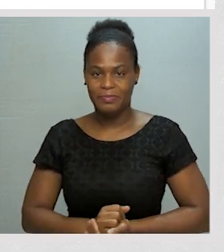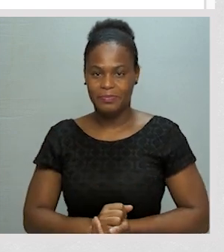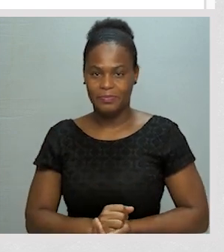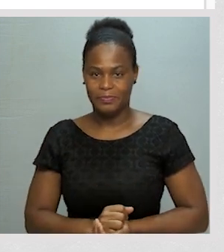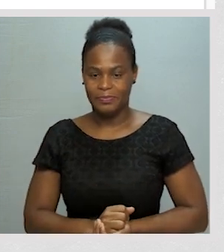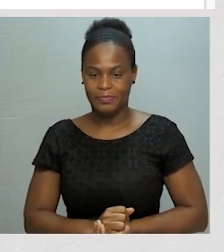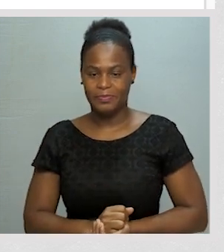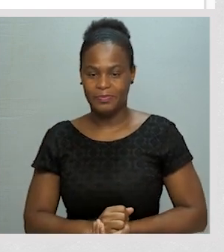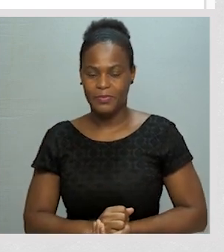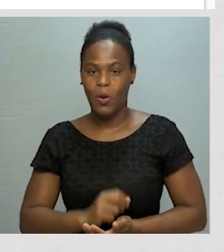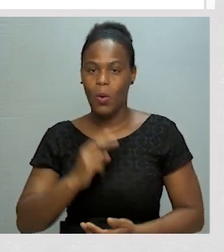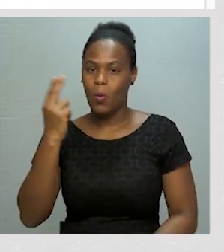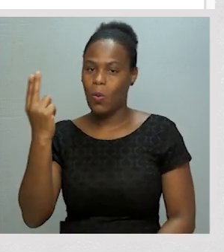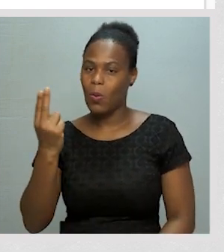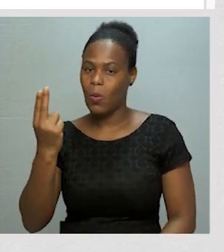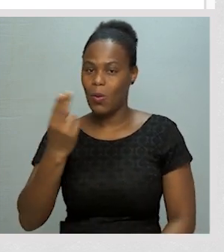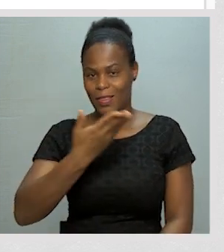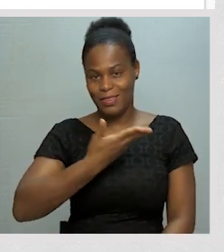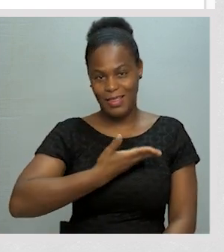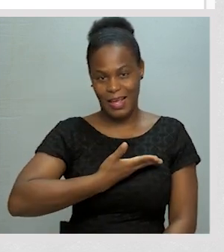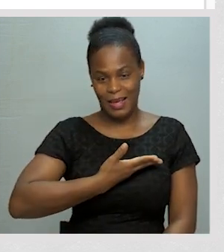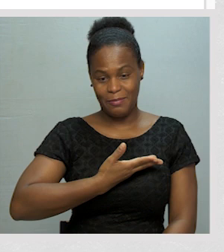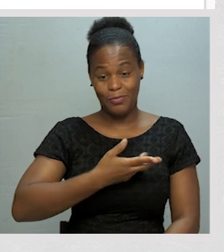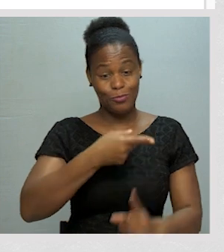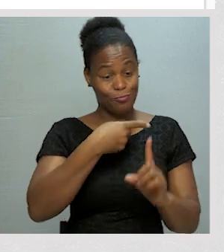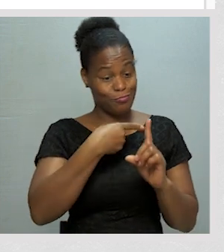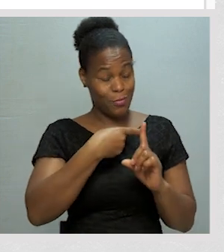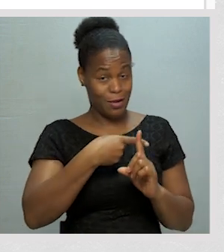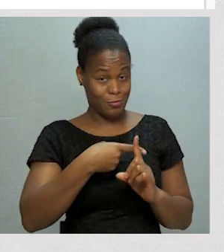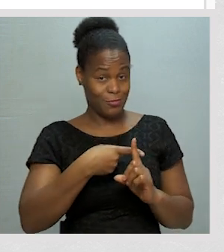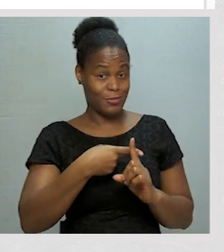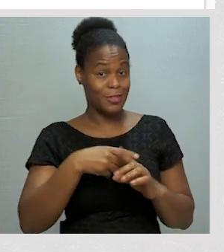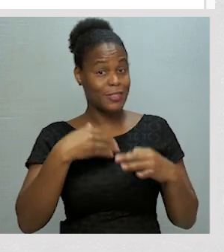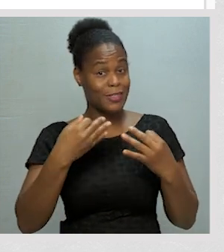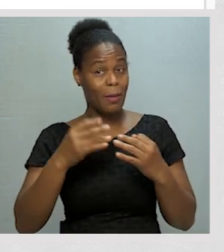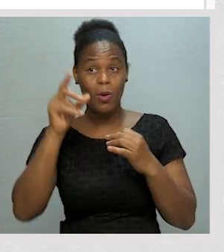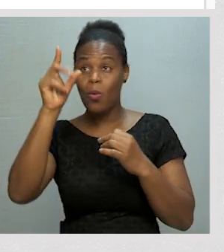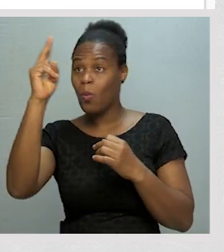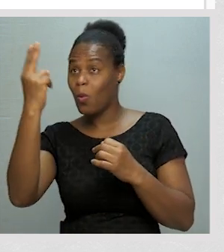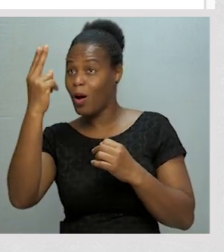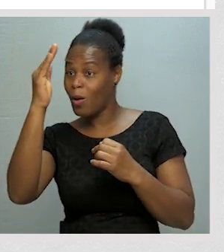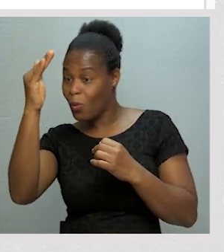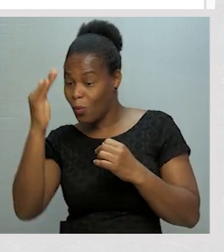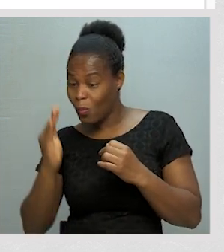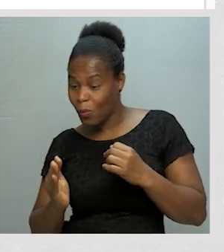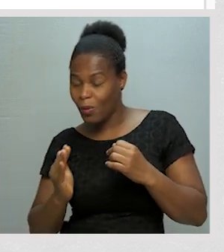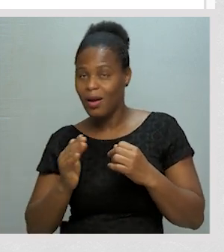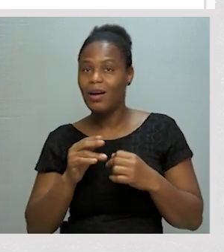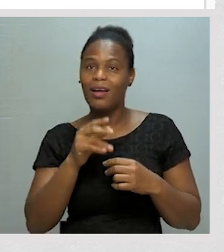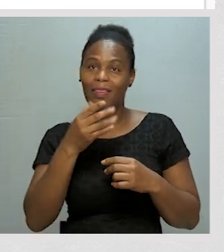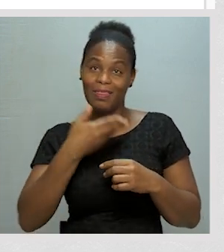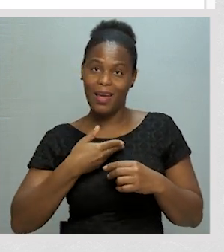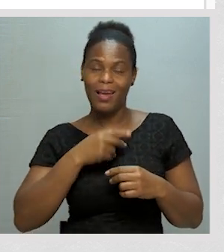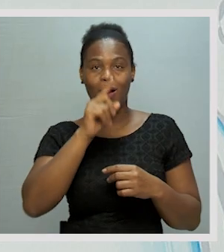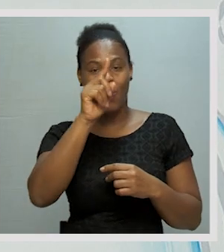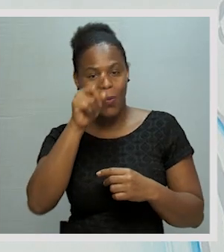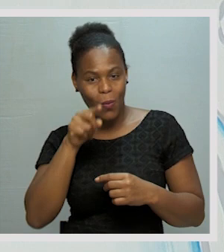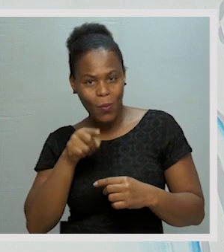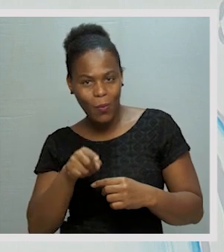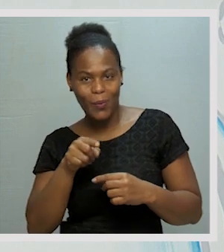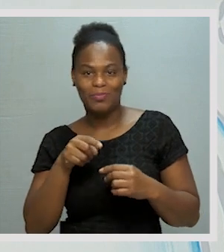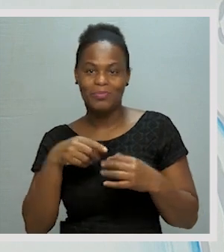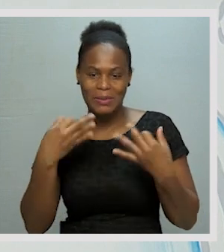43 mais 35. Então, 43 e 35 são as parcelas, primeira parcela e